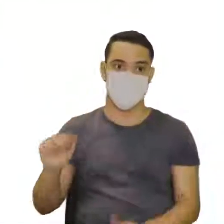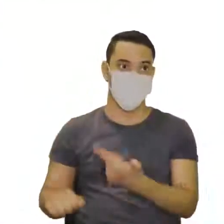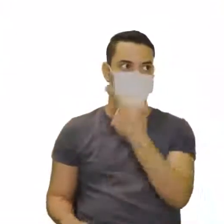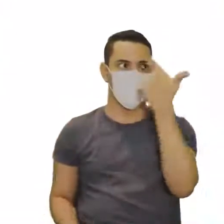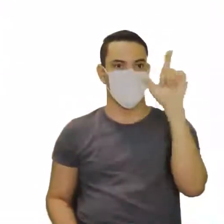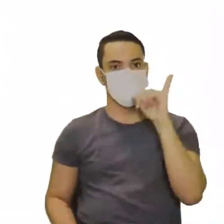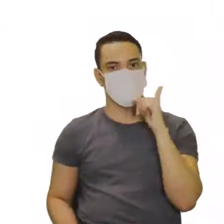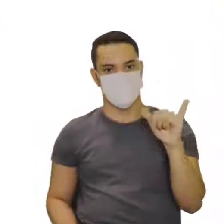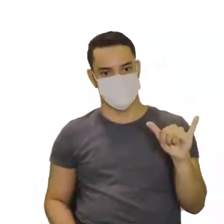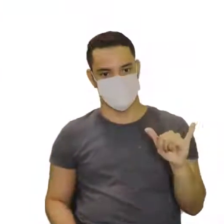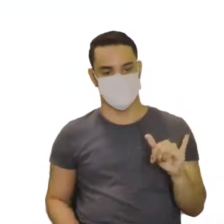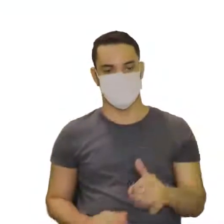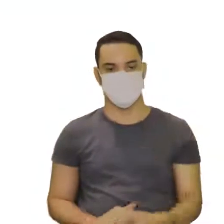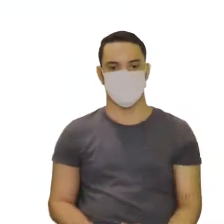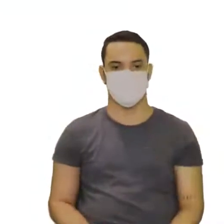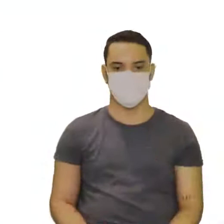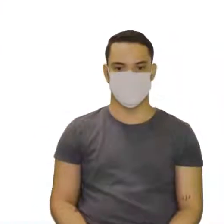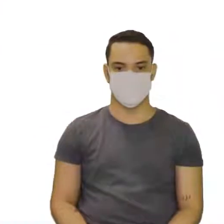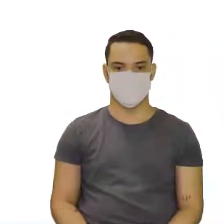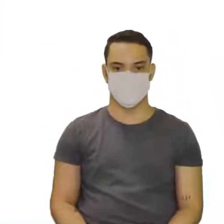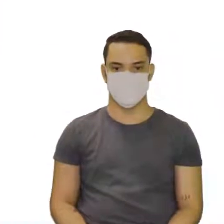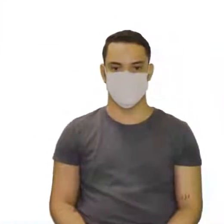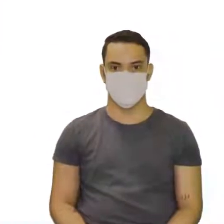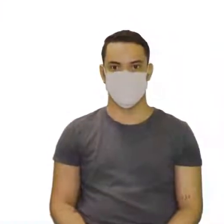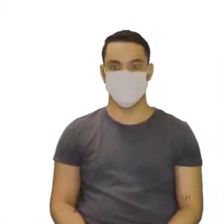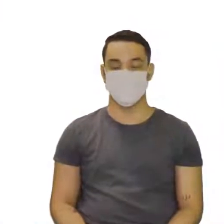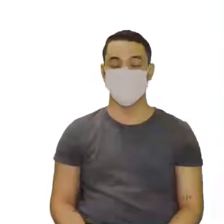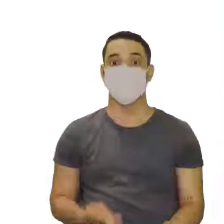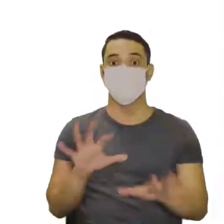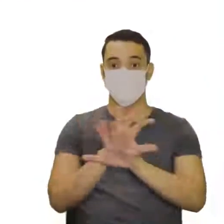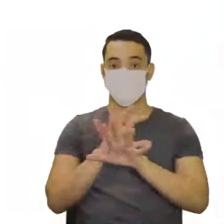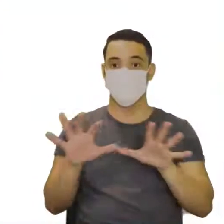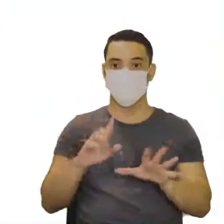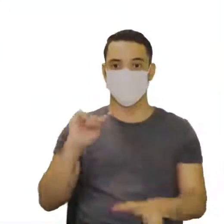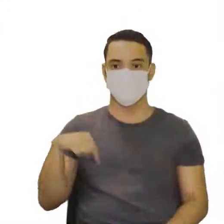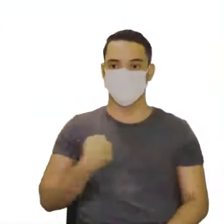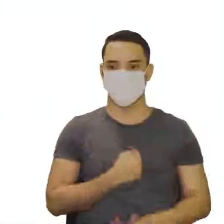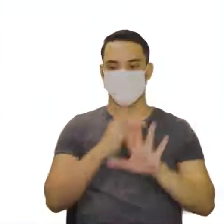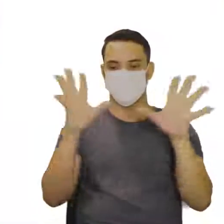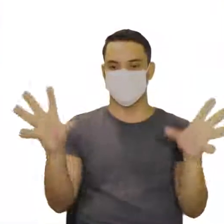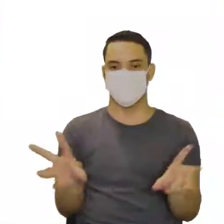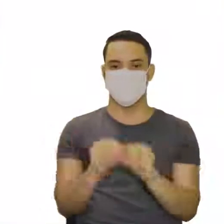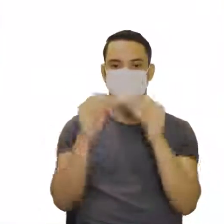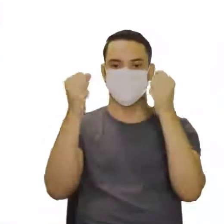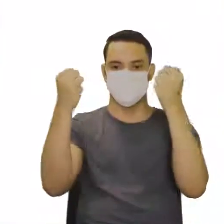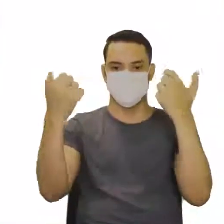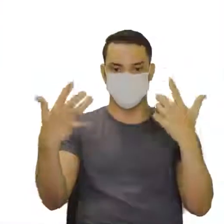de energia, tá bom? Assim, podemos escrever que